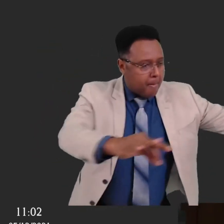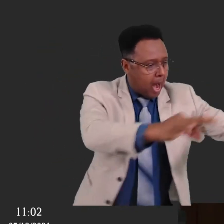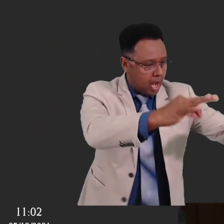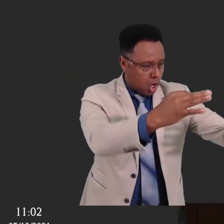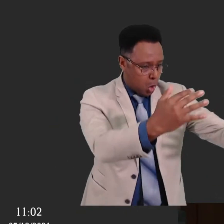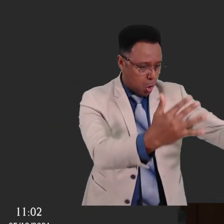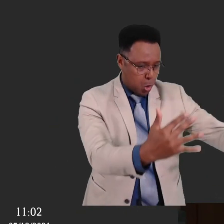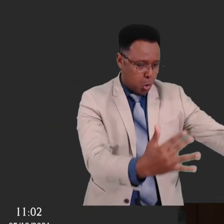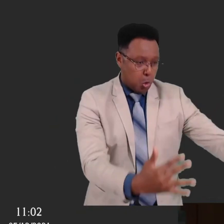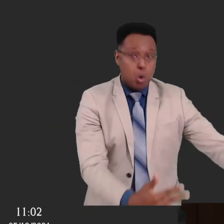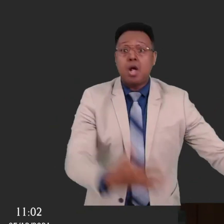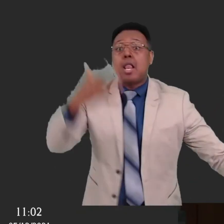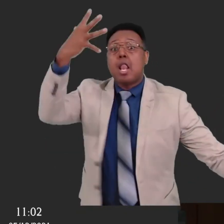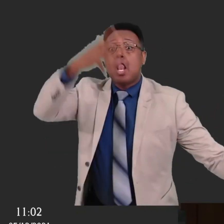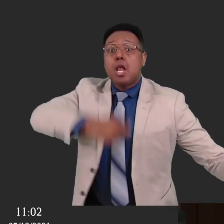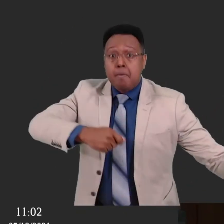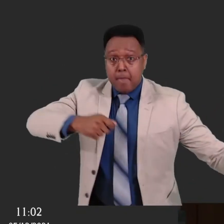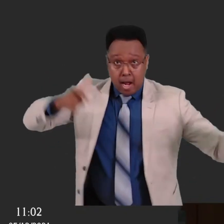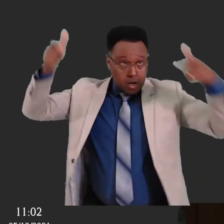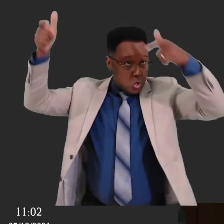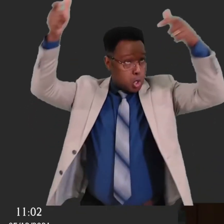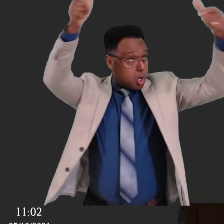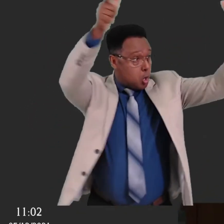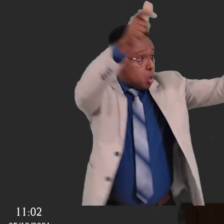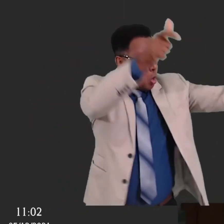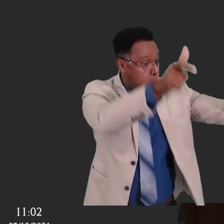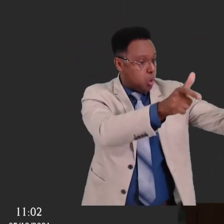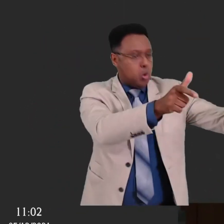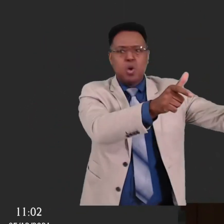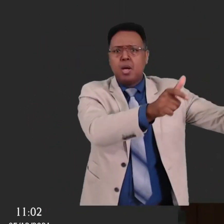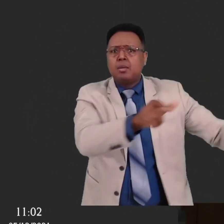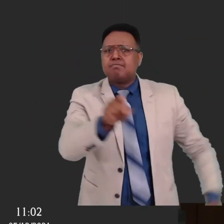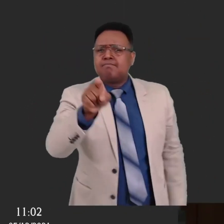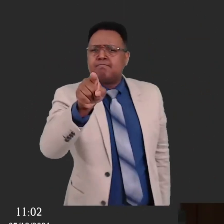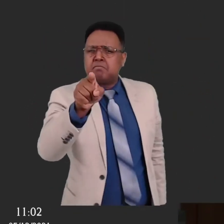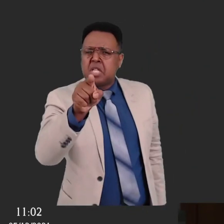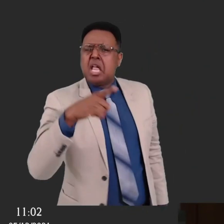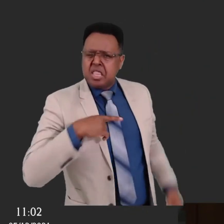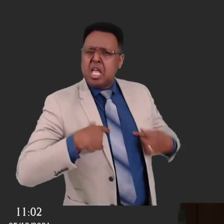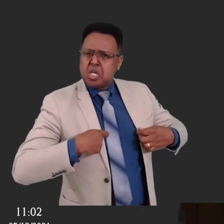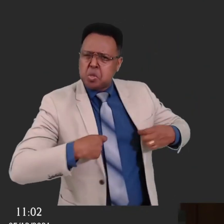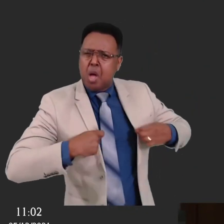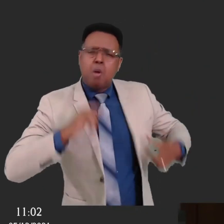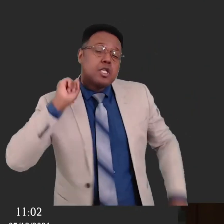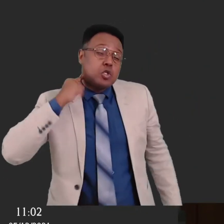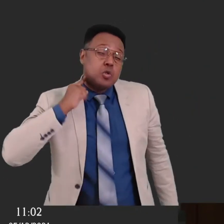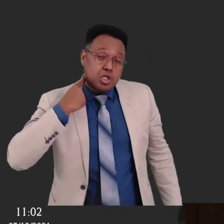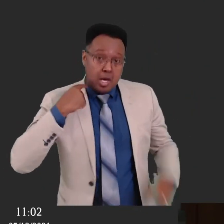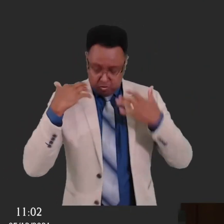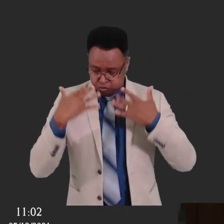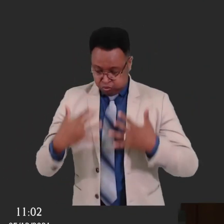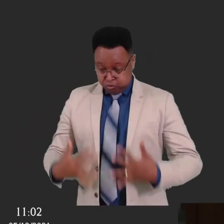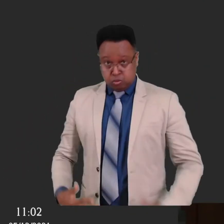fazer isto hoje? Quem estiver aqui tem mancha na tua roupa, tem mancha no teu vestido,